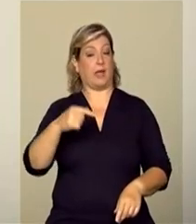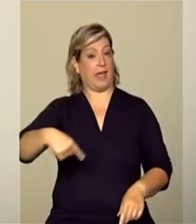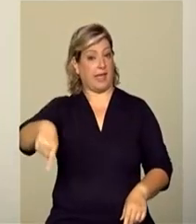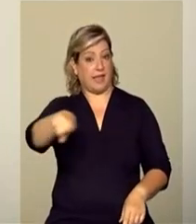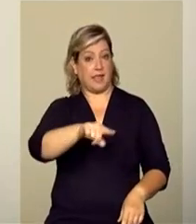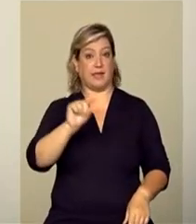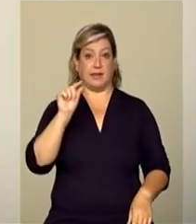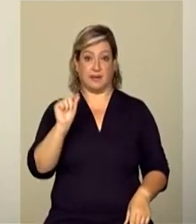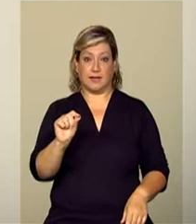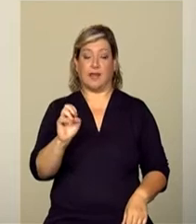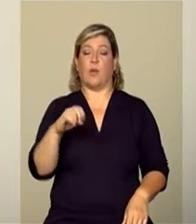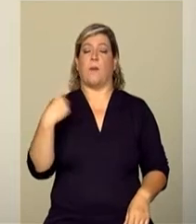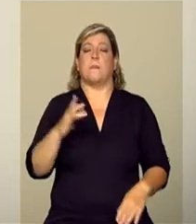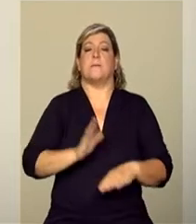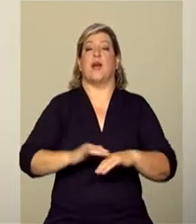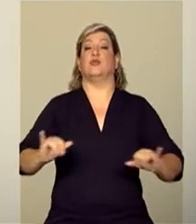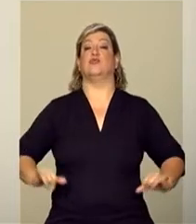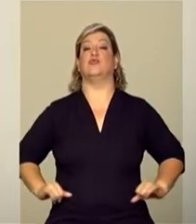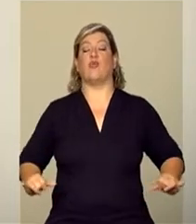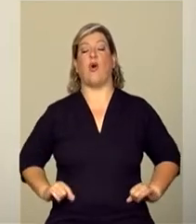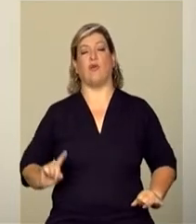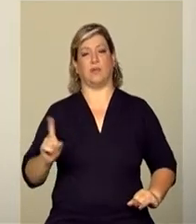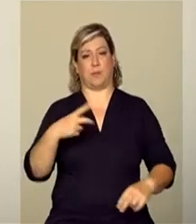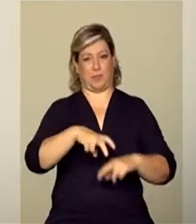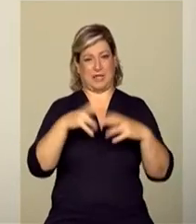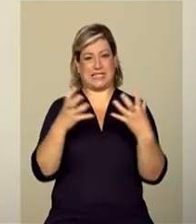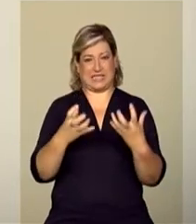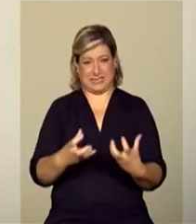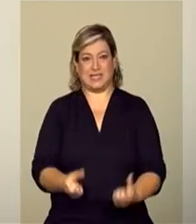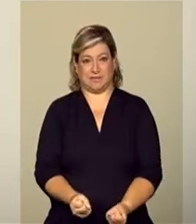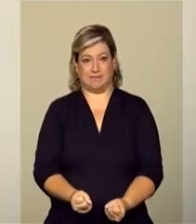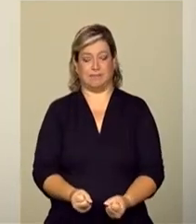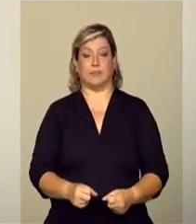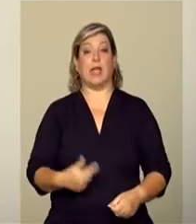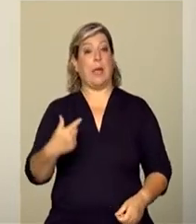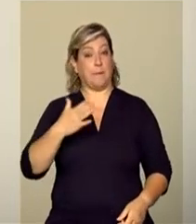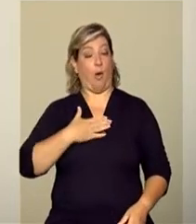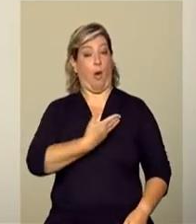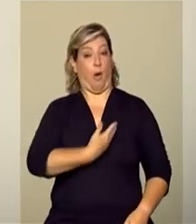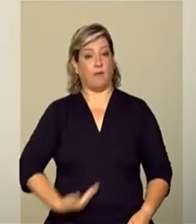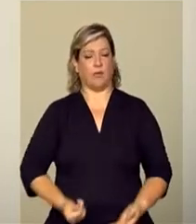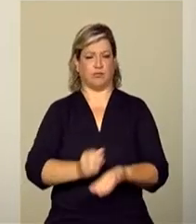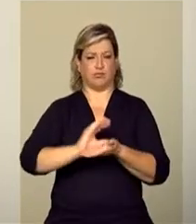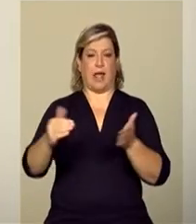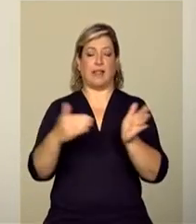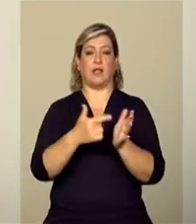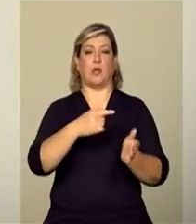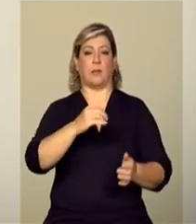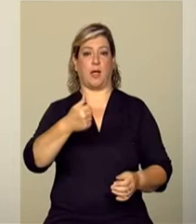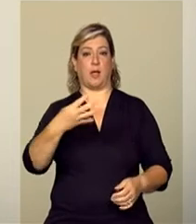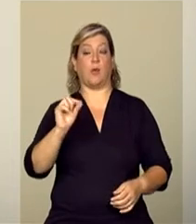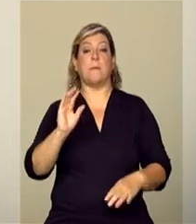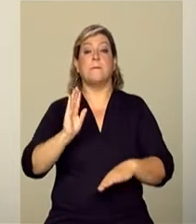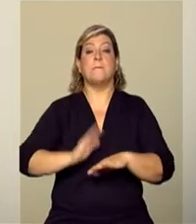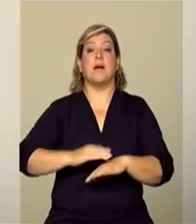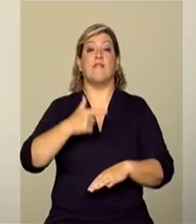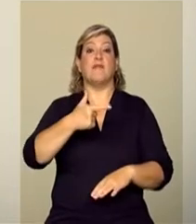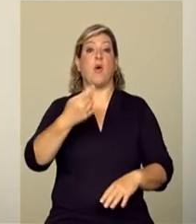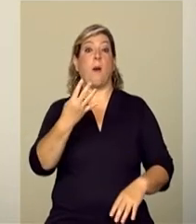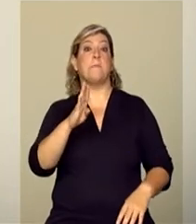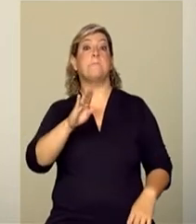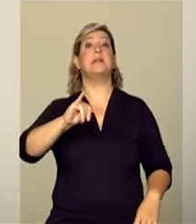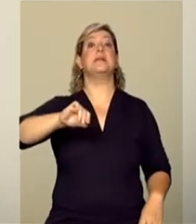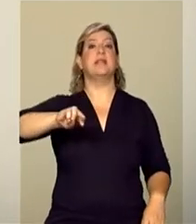aqueles que mais sofrem com a seca o meu governo está investindo até 2014 mas de 24